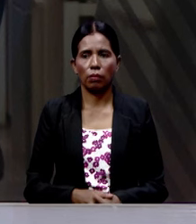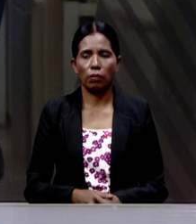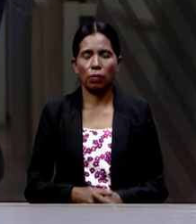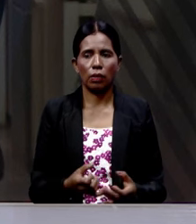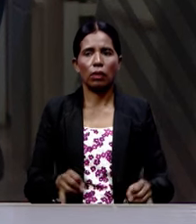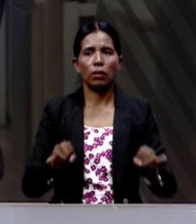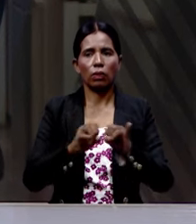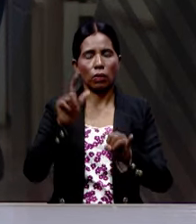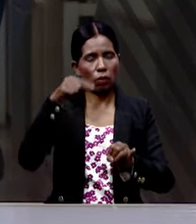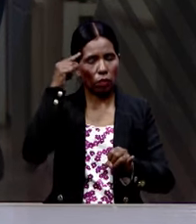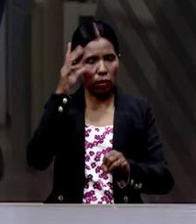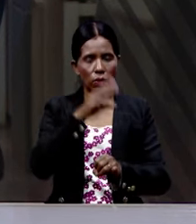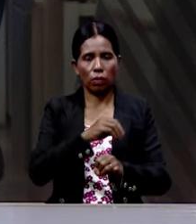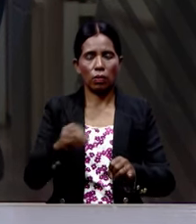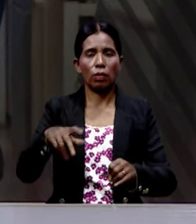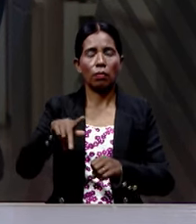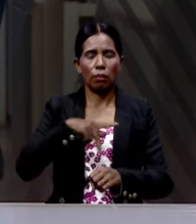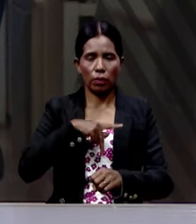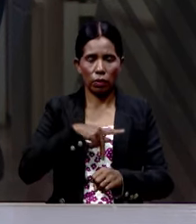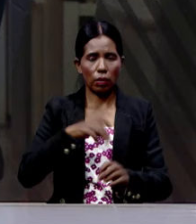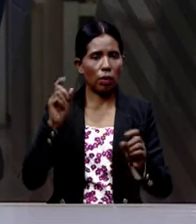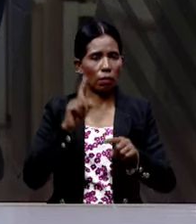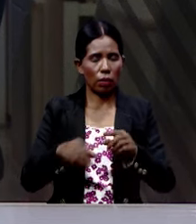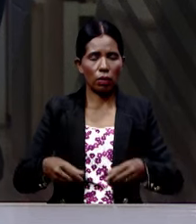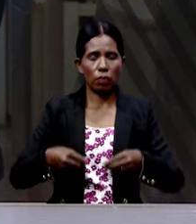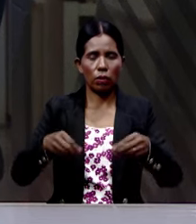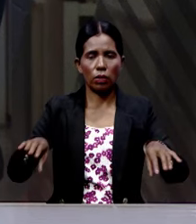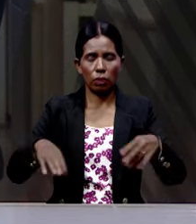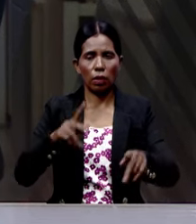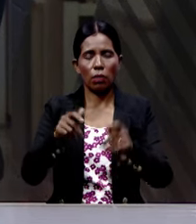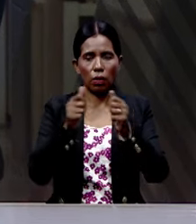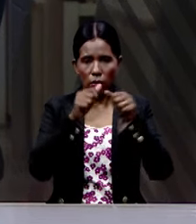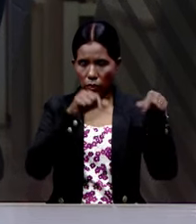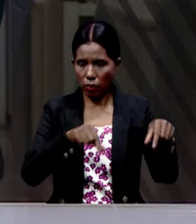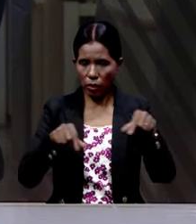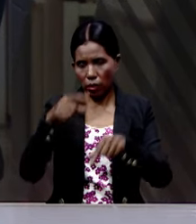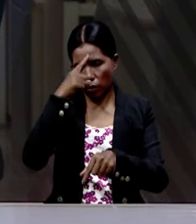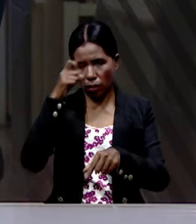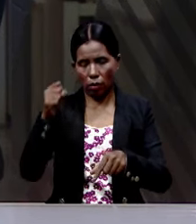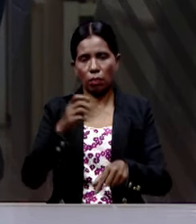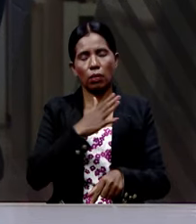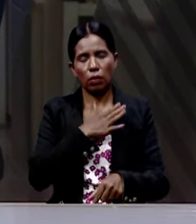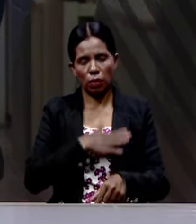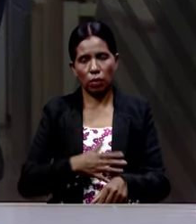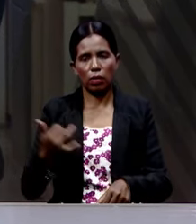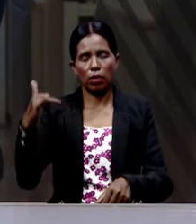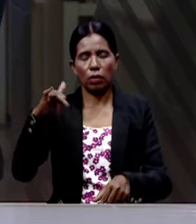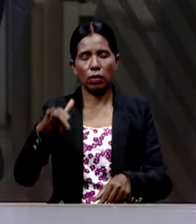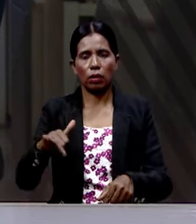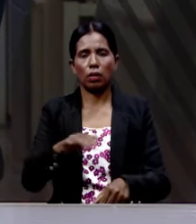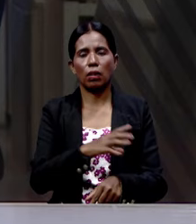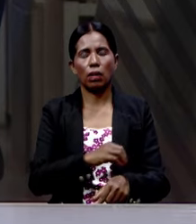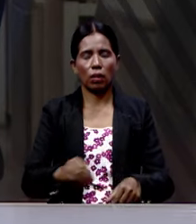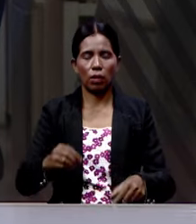instituição governo privado labela for serviço ba ema ho deficiência tande cuidado rocira ne condição.